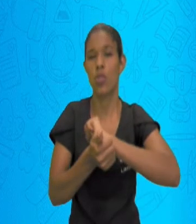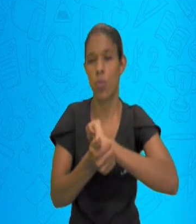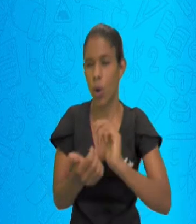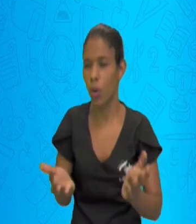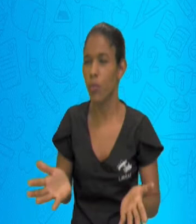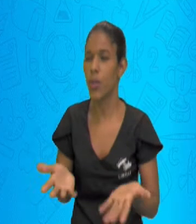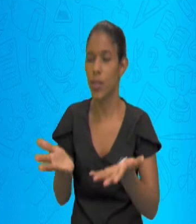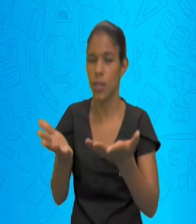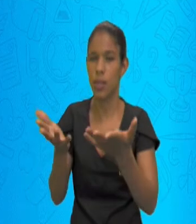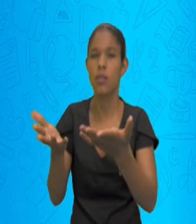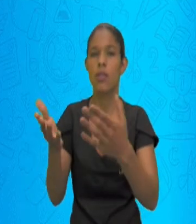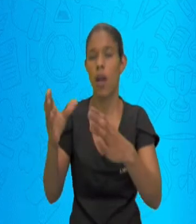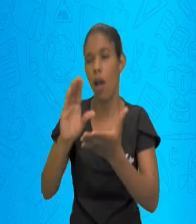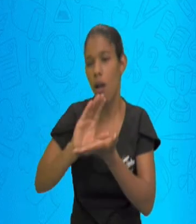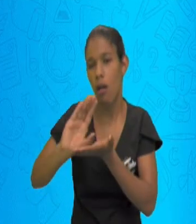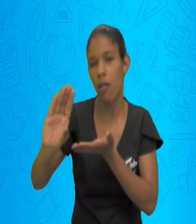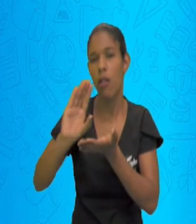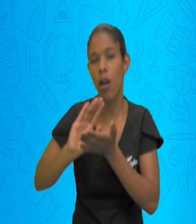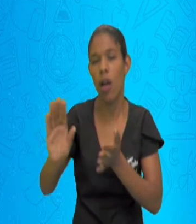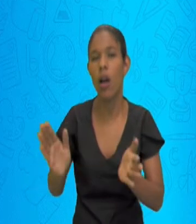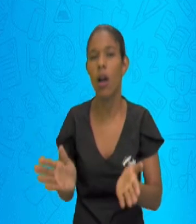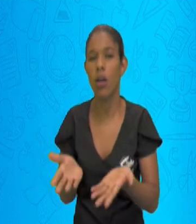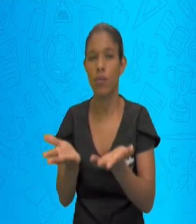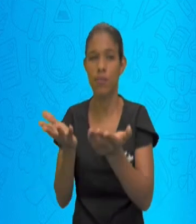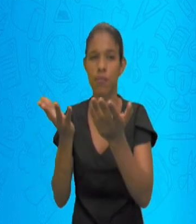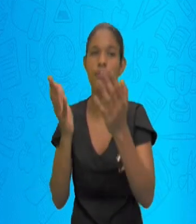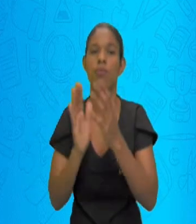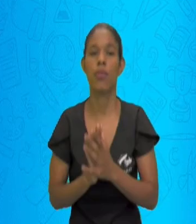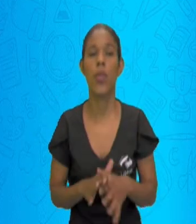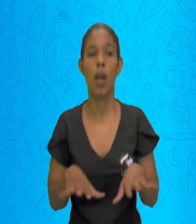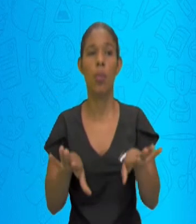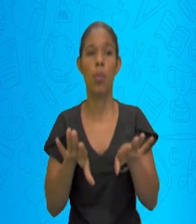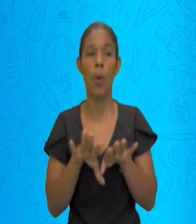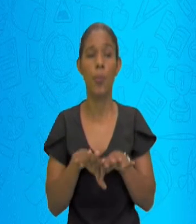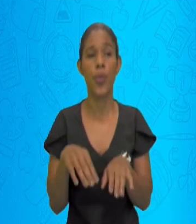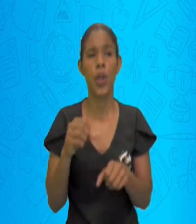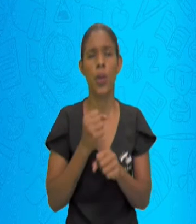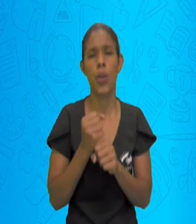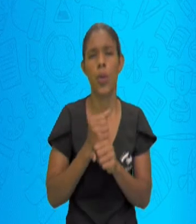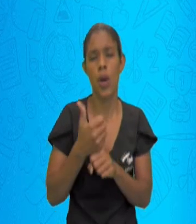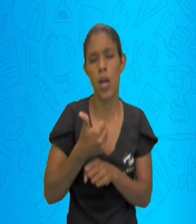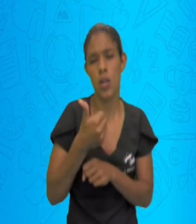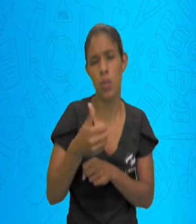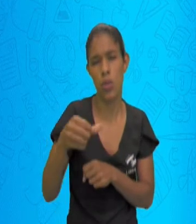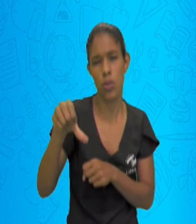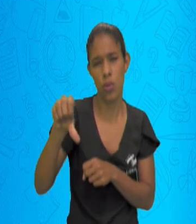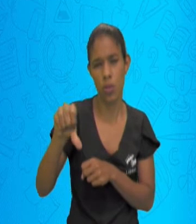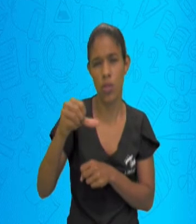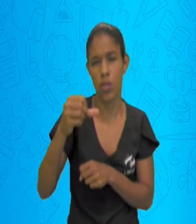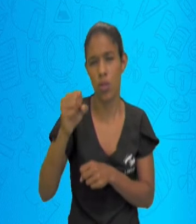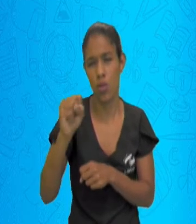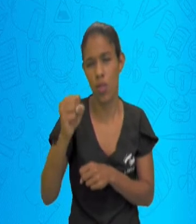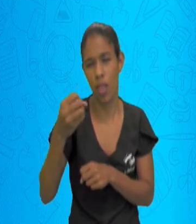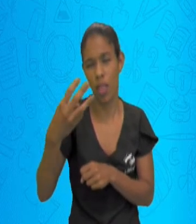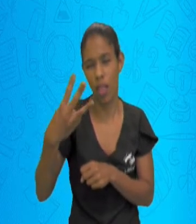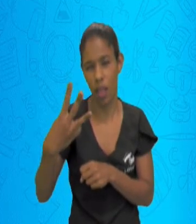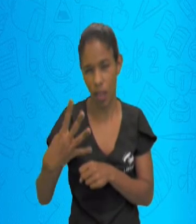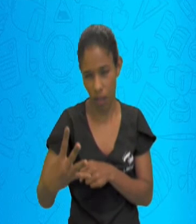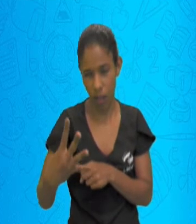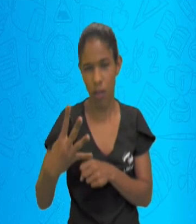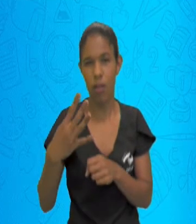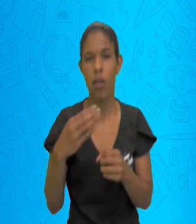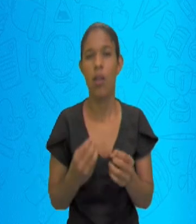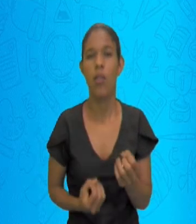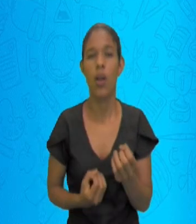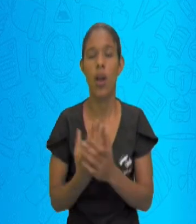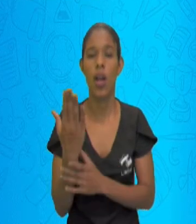a Gaviões da Fiel. Em 1984, foi criada no Rio de Janeiro a Passarela do Samba, ou Sambódromo, sob o mandato do